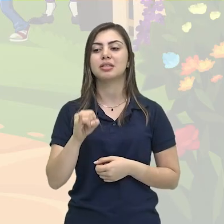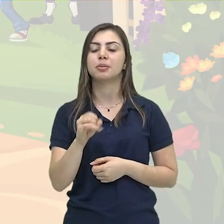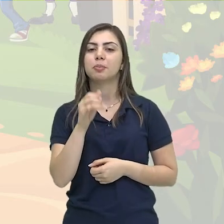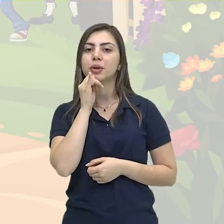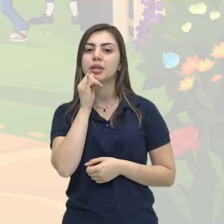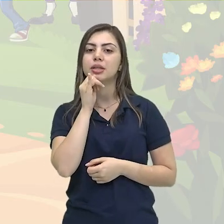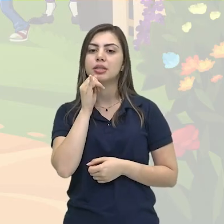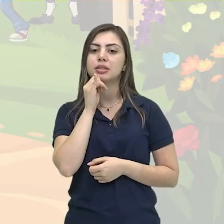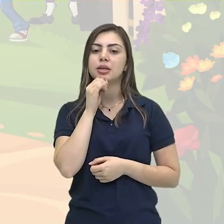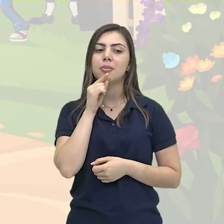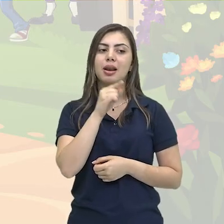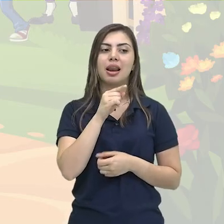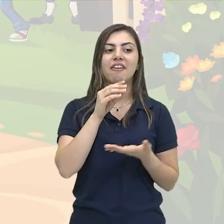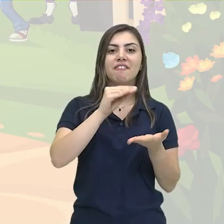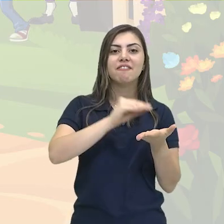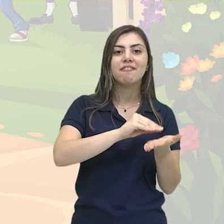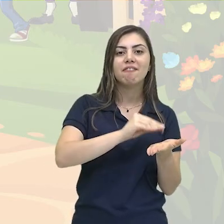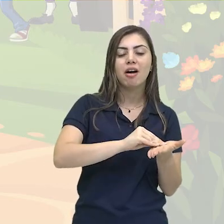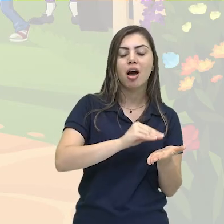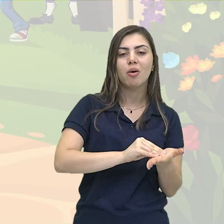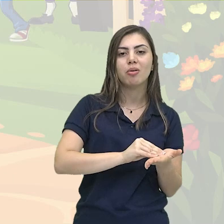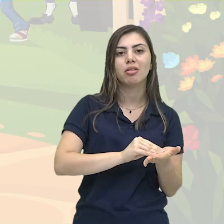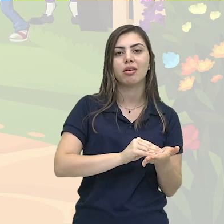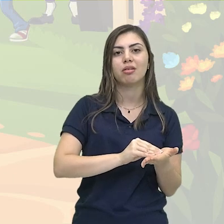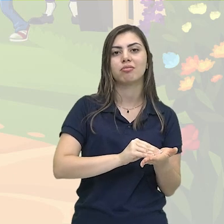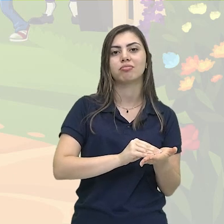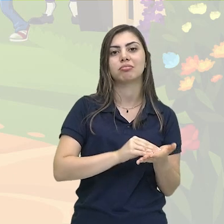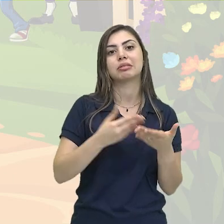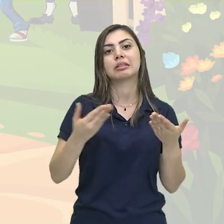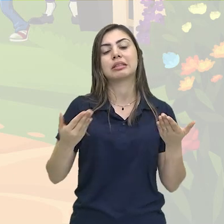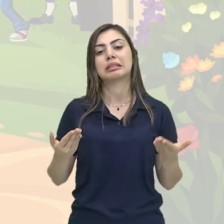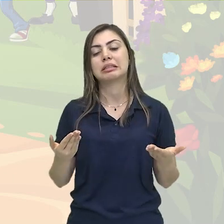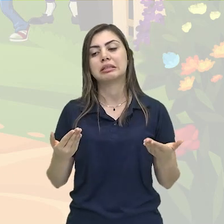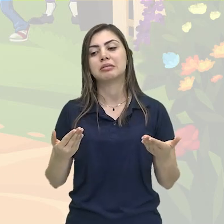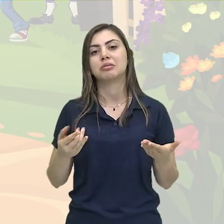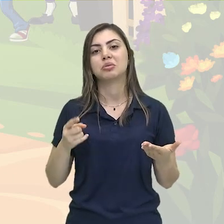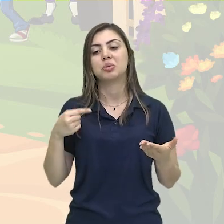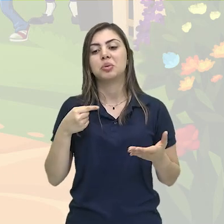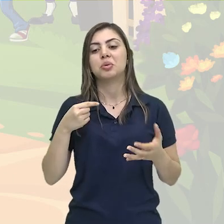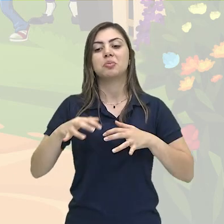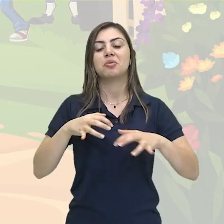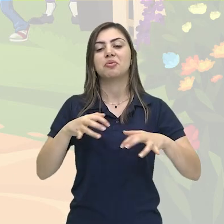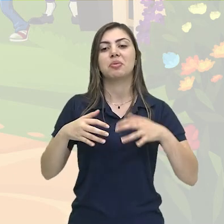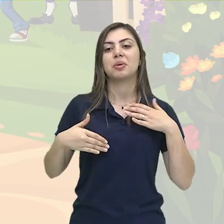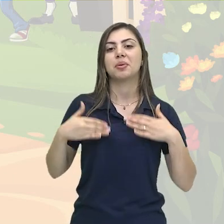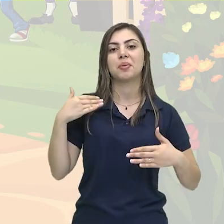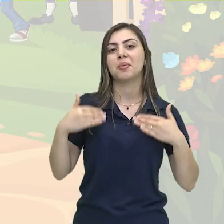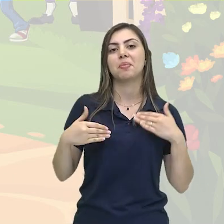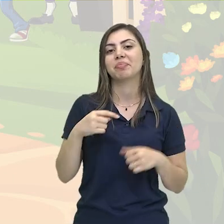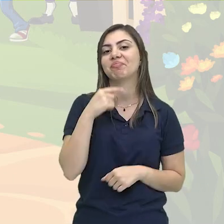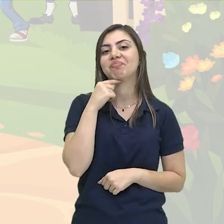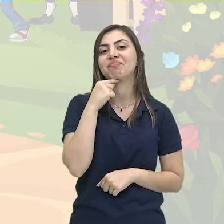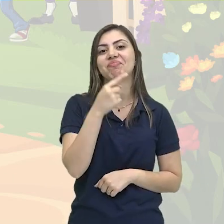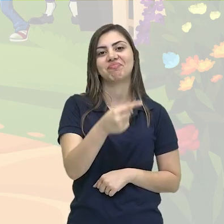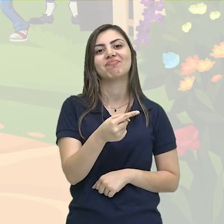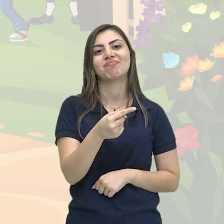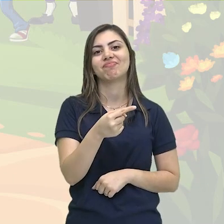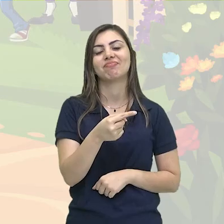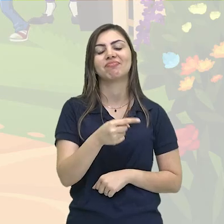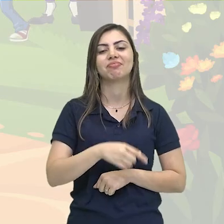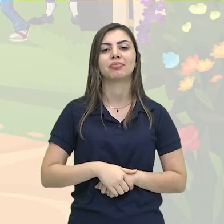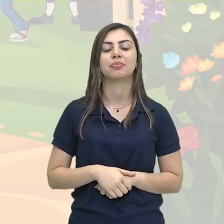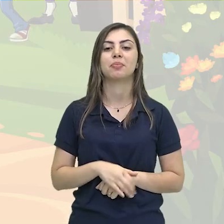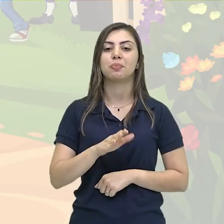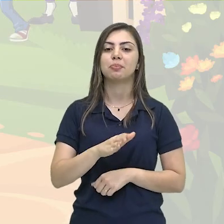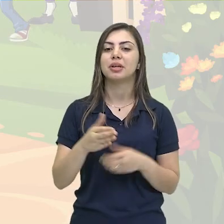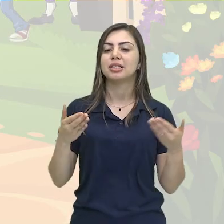algo nos outros sistemas, né, fora do sistema esquelético, a nossa locomoção fica prejudicada. Mas vamos